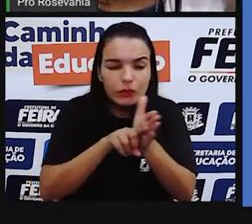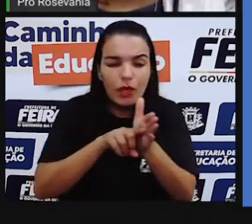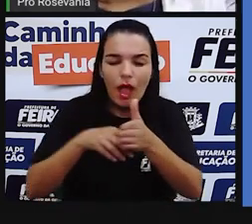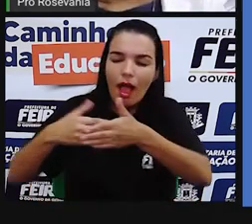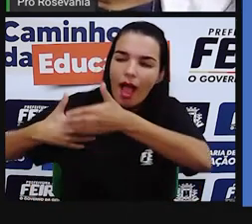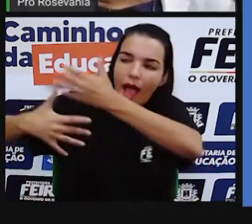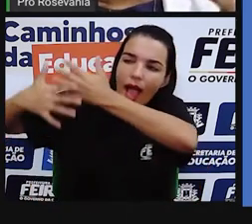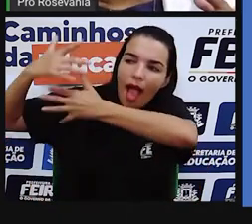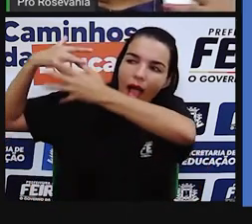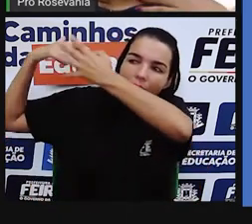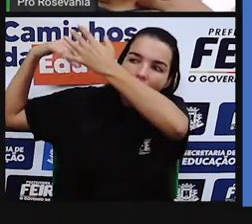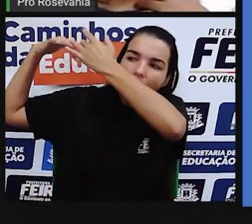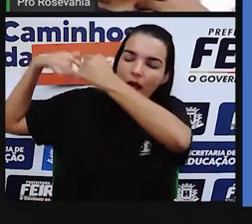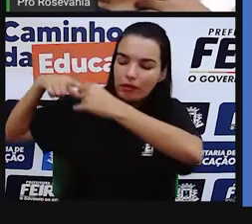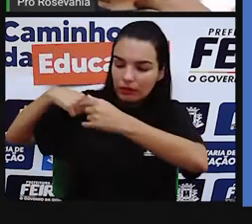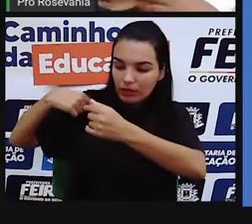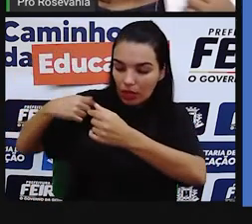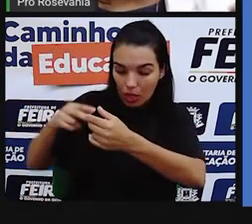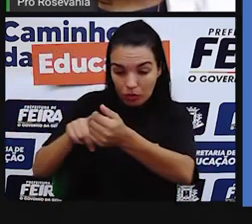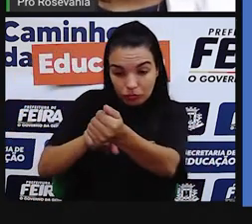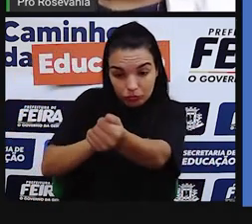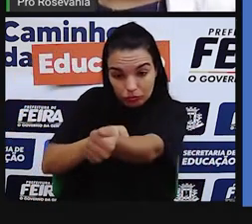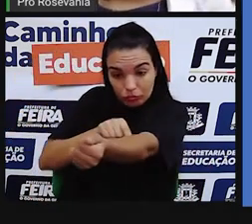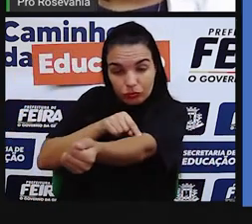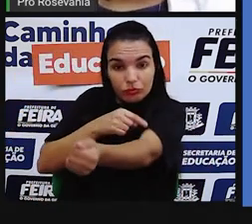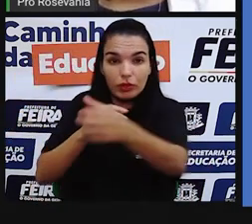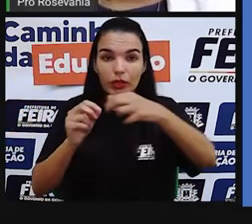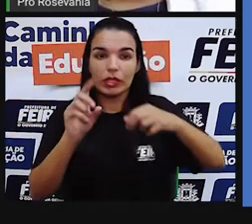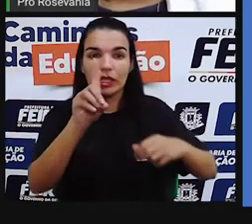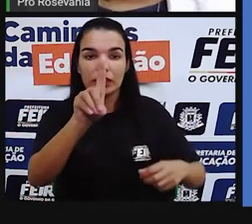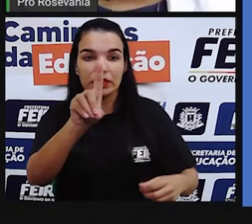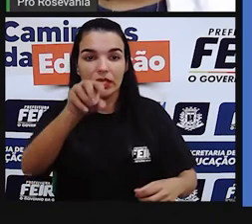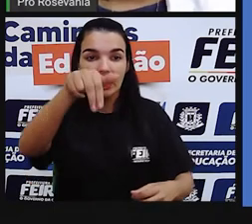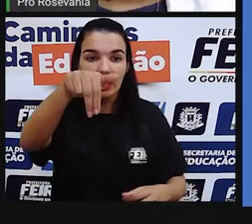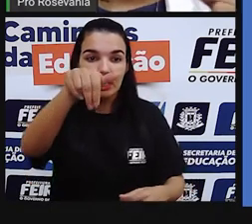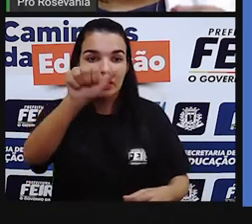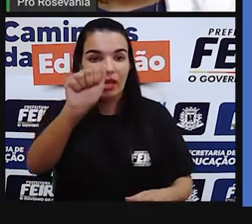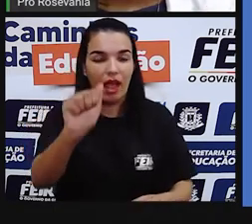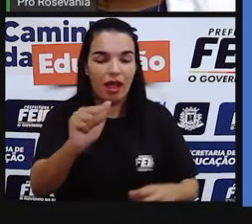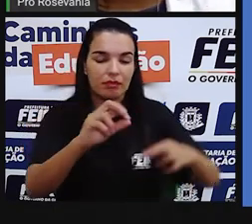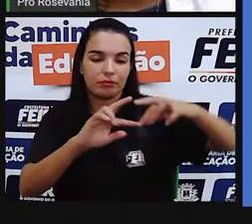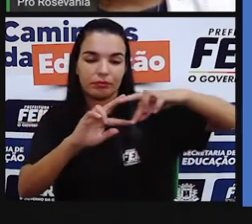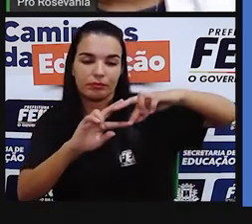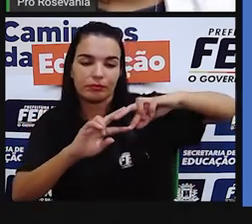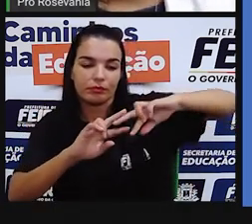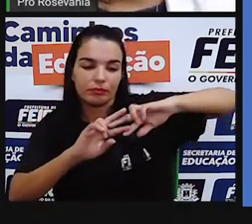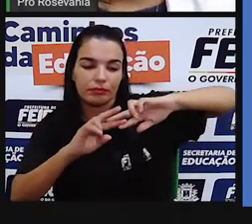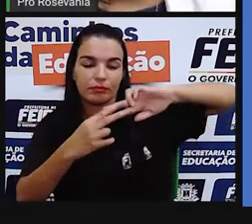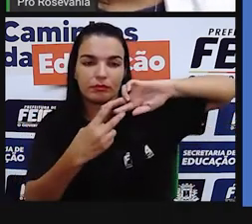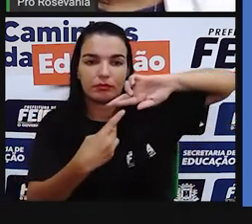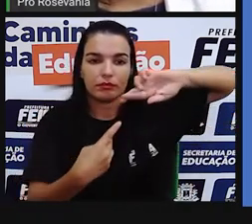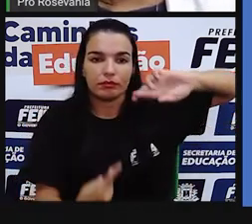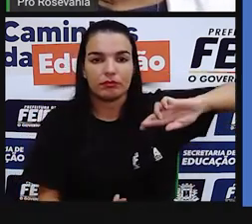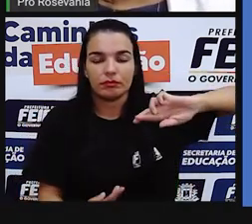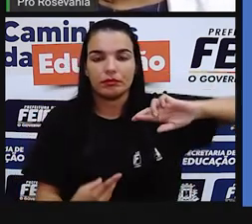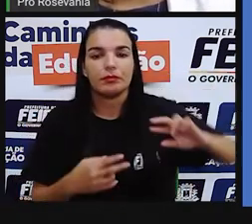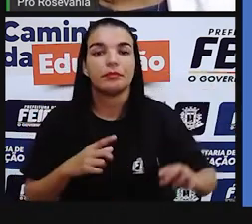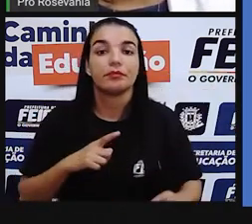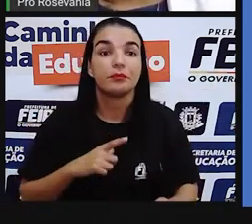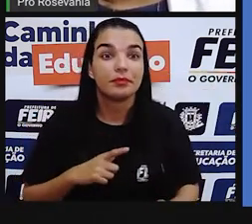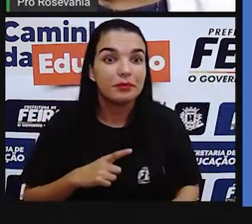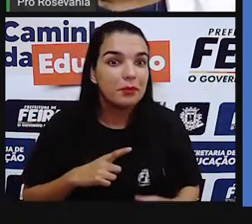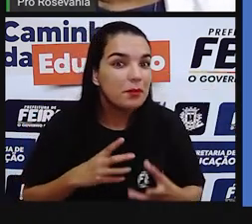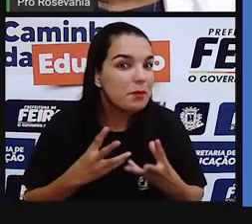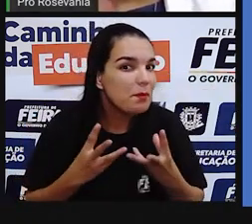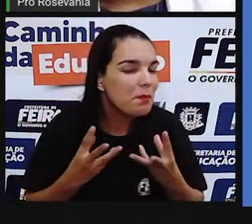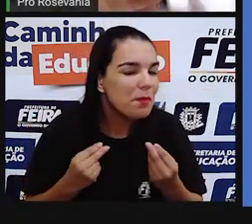nosso DNA, a gente encontra muito das características desses povos ancestrais aí. Né? Ou